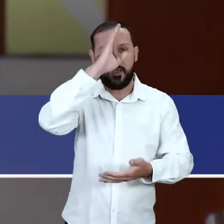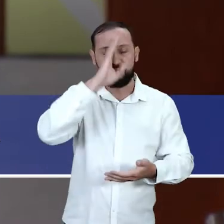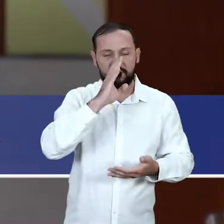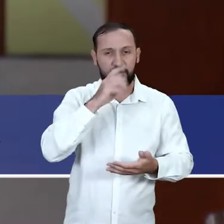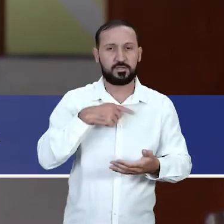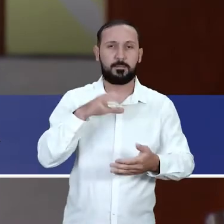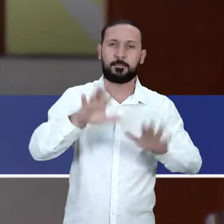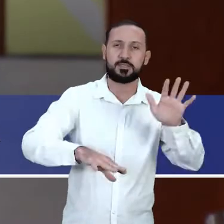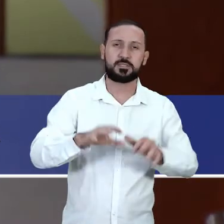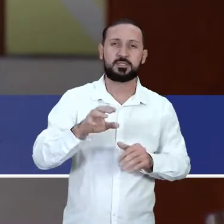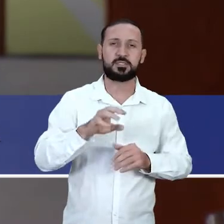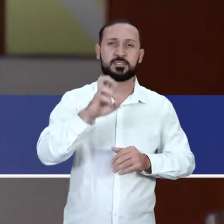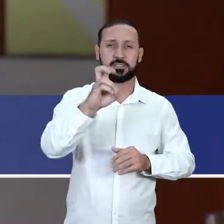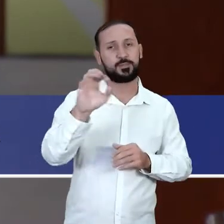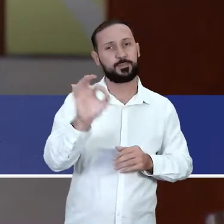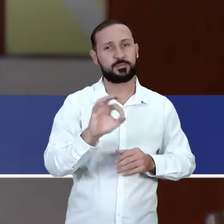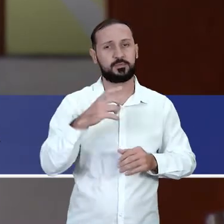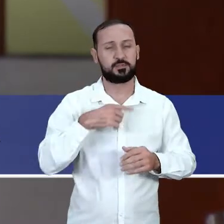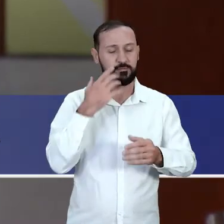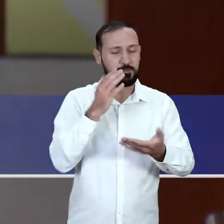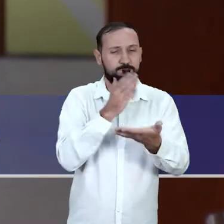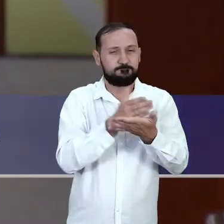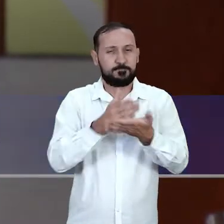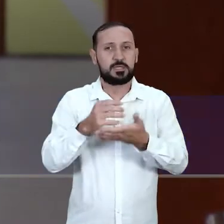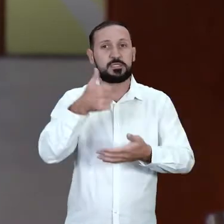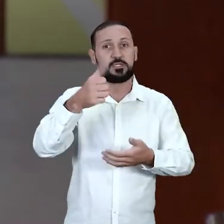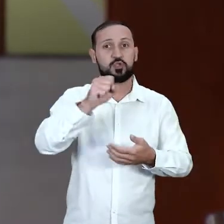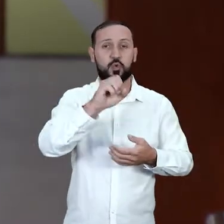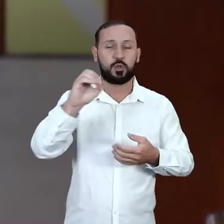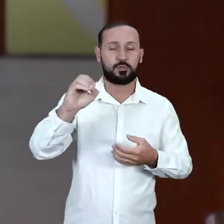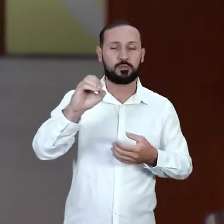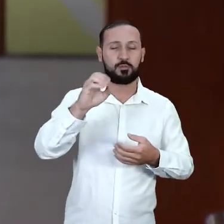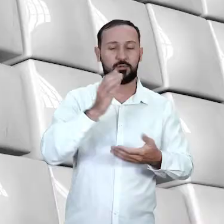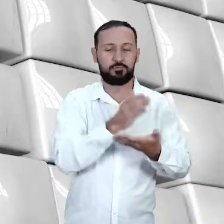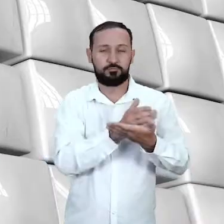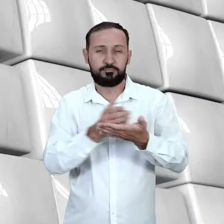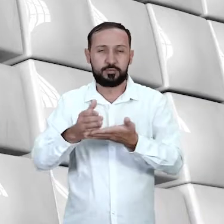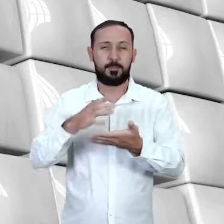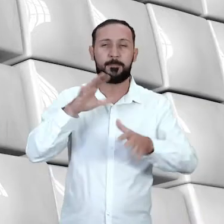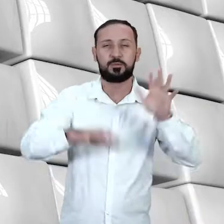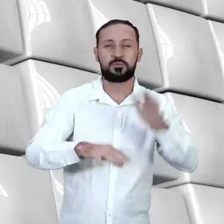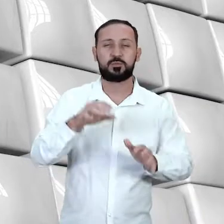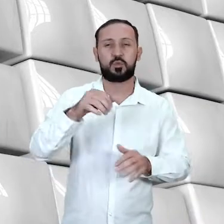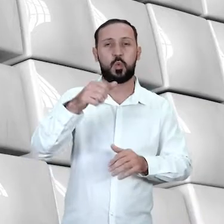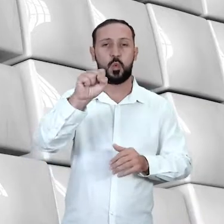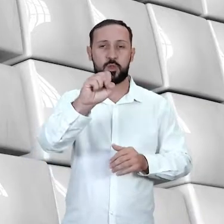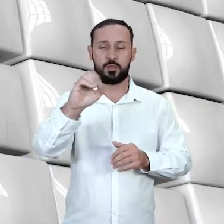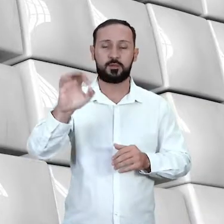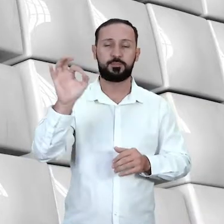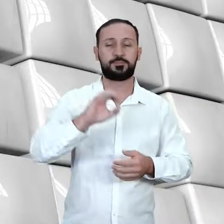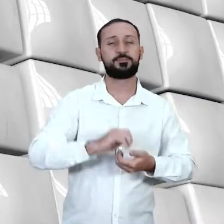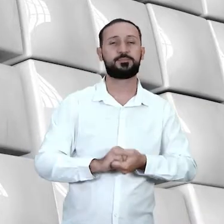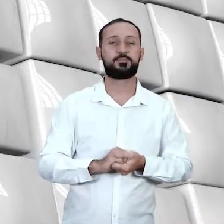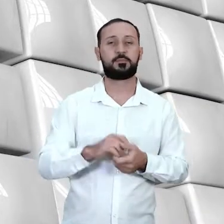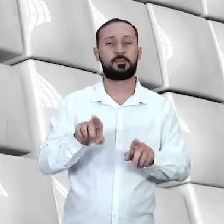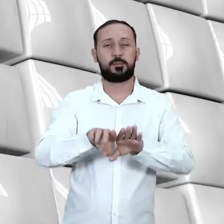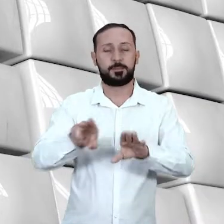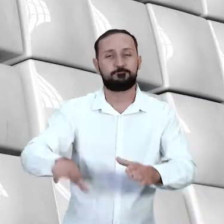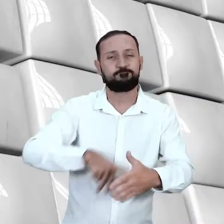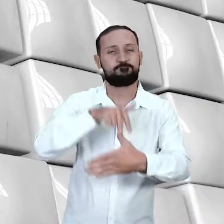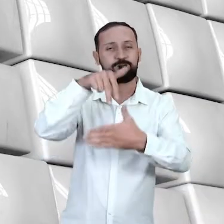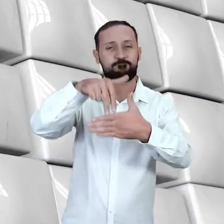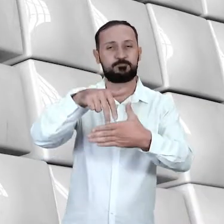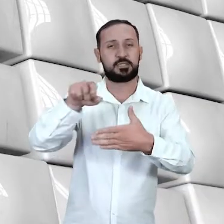No parcelamento em até 180 vezes, o desconto seria de 80%. Também na tribuna da sessão dessa quinta-feira,